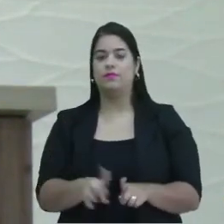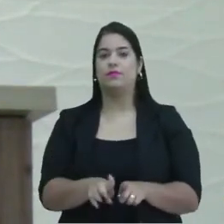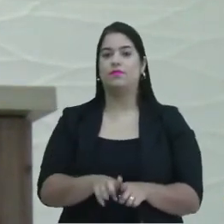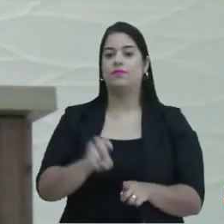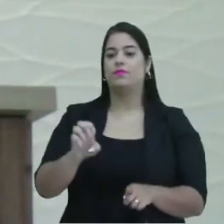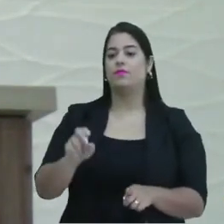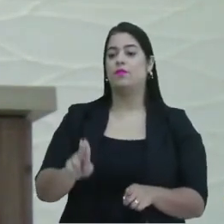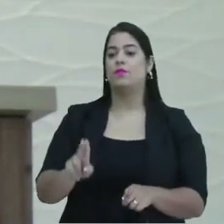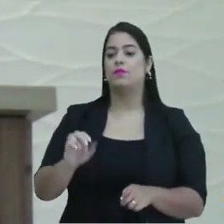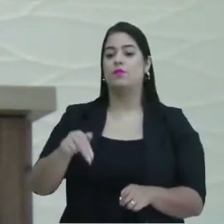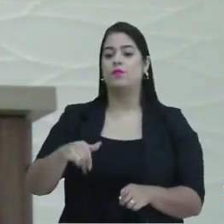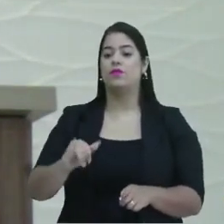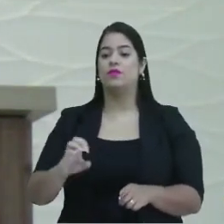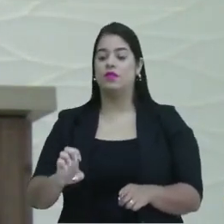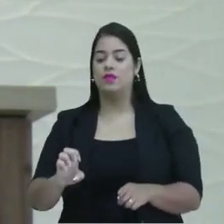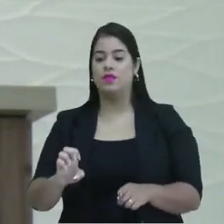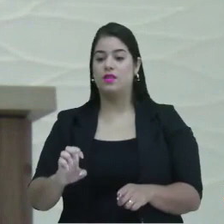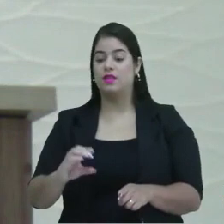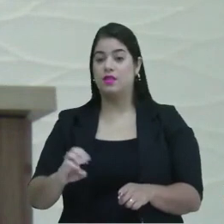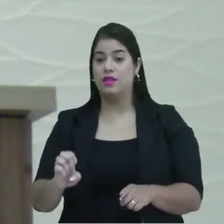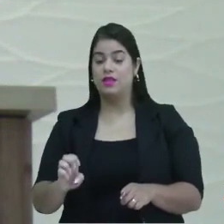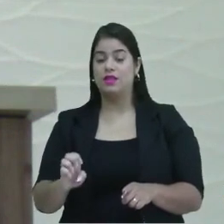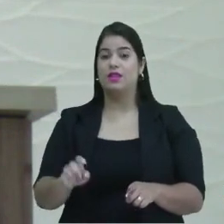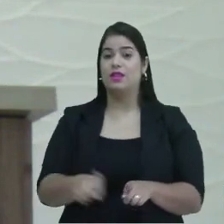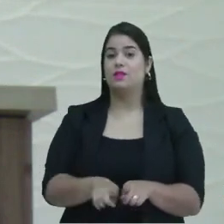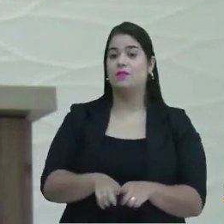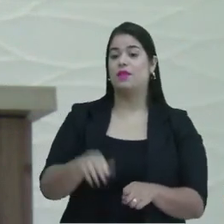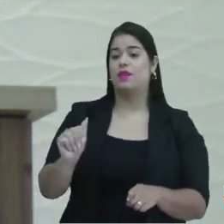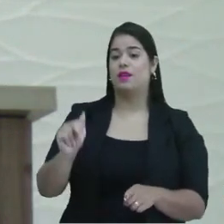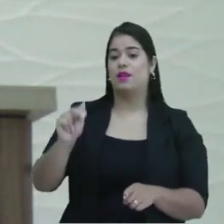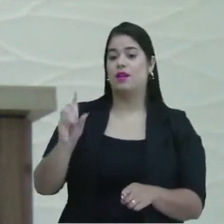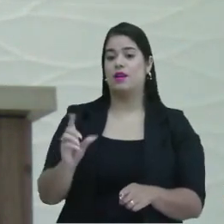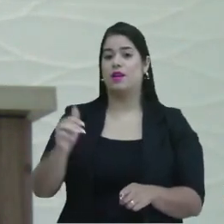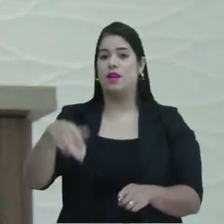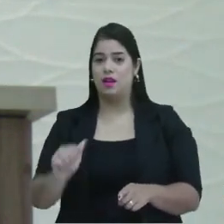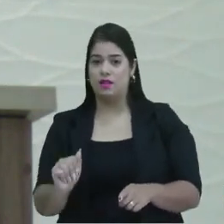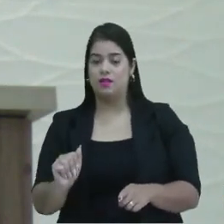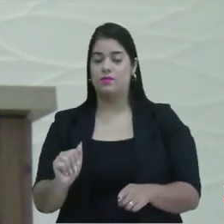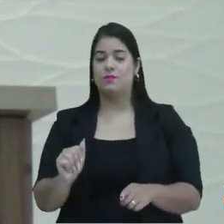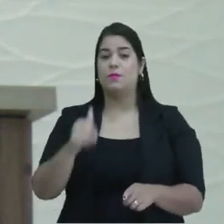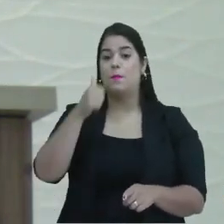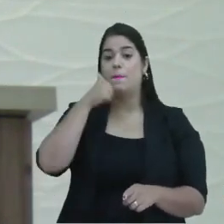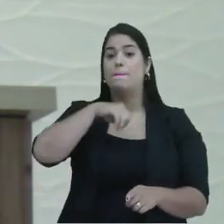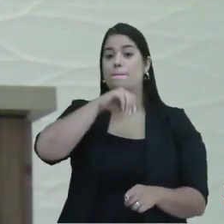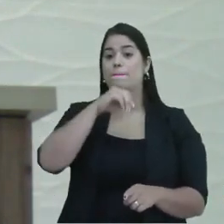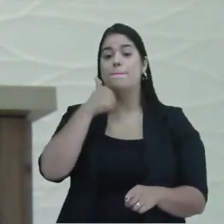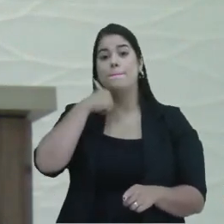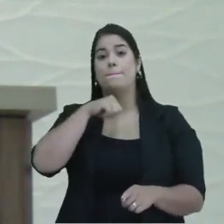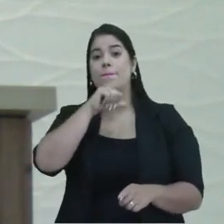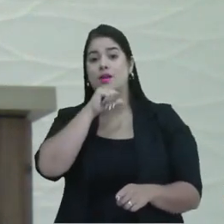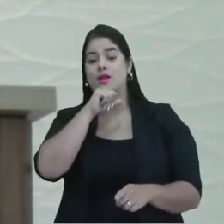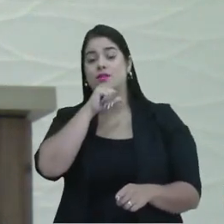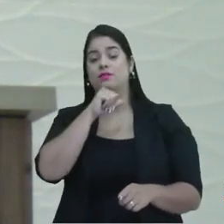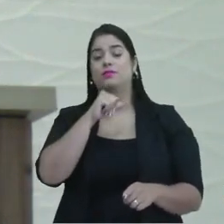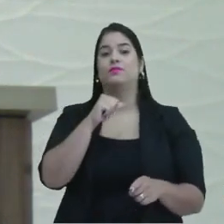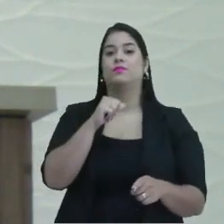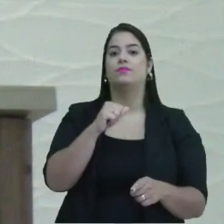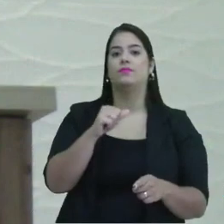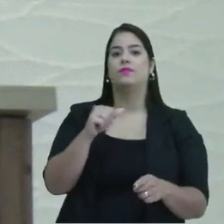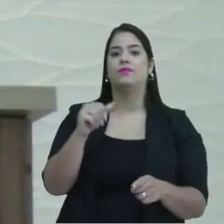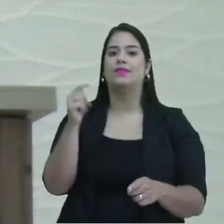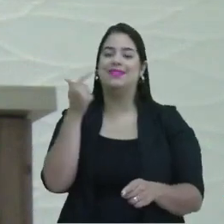a senhora Adma, mãe de Ana Letícia, a intérprete de Libras, Gessina Inaé lá do loteamento Alto do